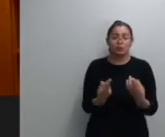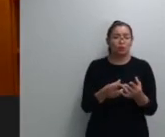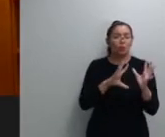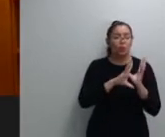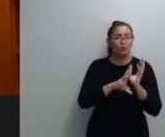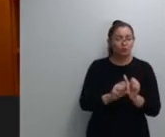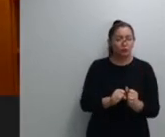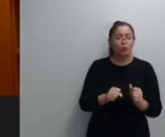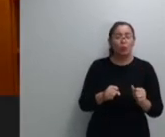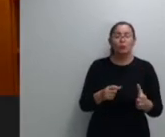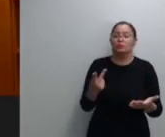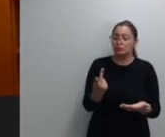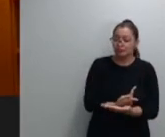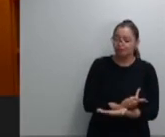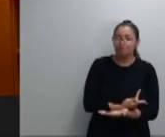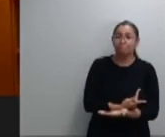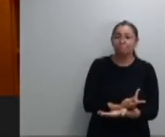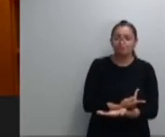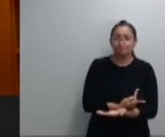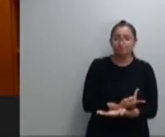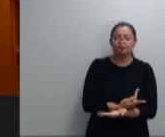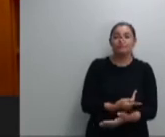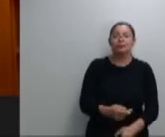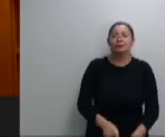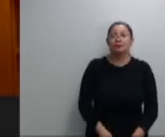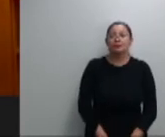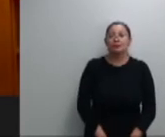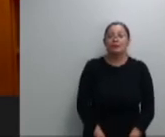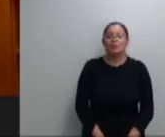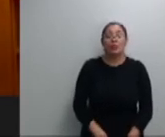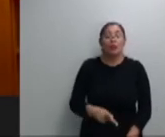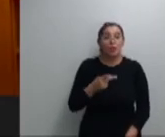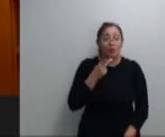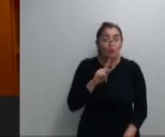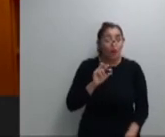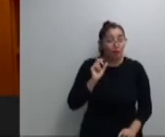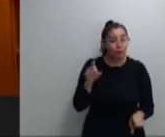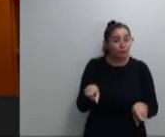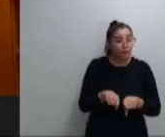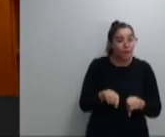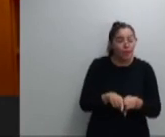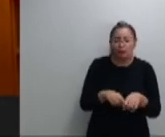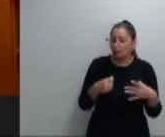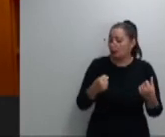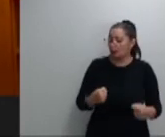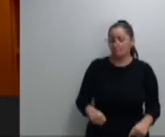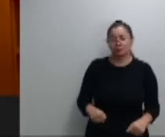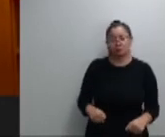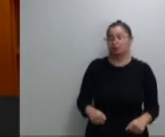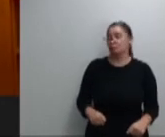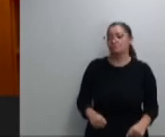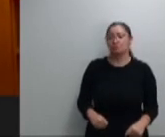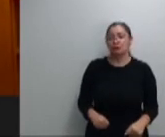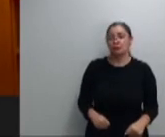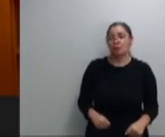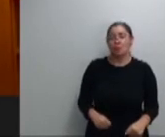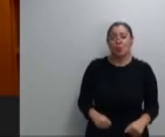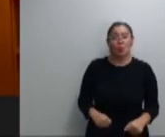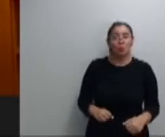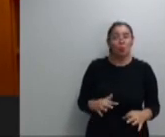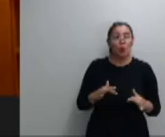acreditamento no tocante e alienação, eu arremato falando, não se pode admitir o acreditamento mensal da